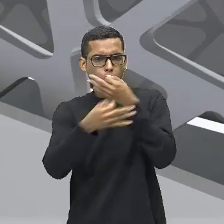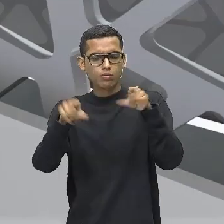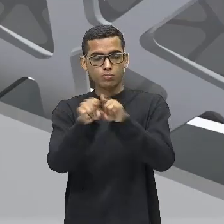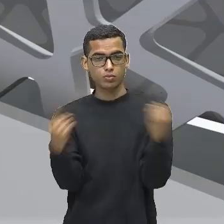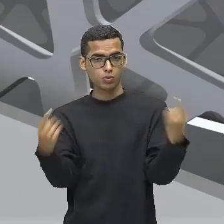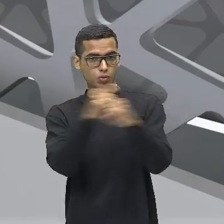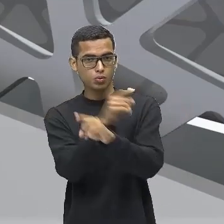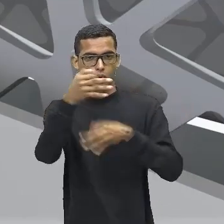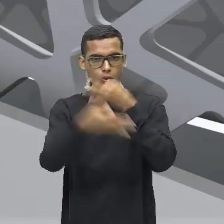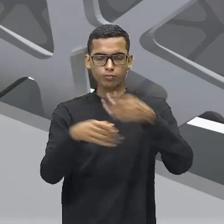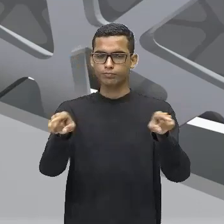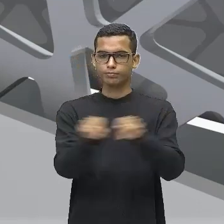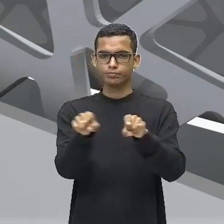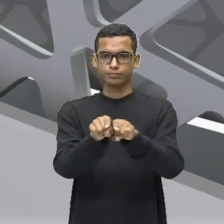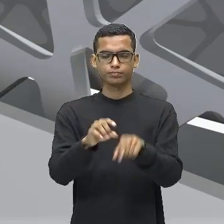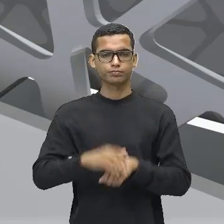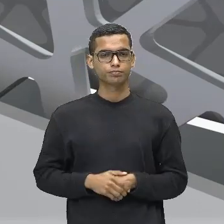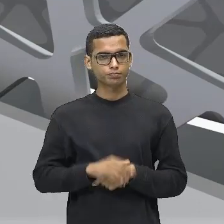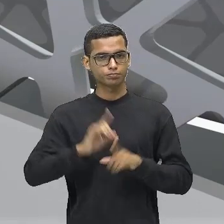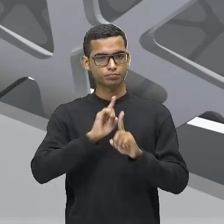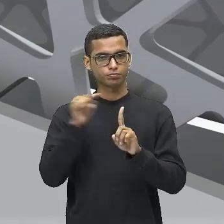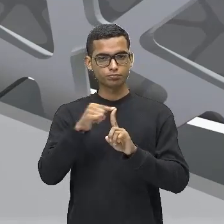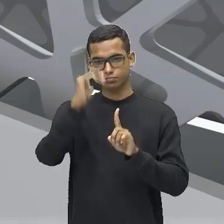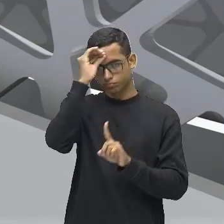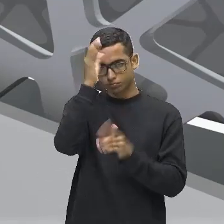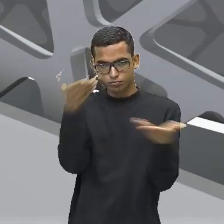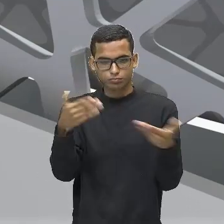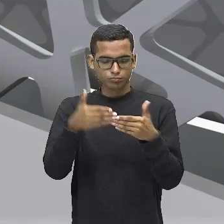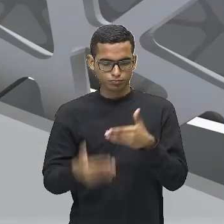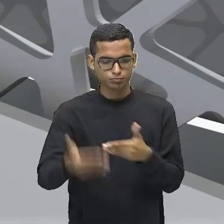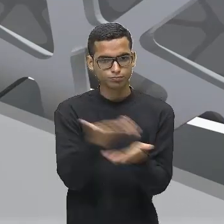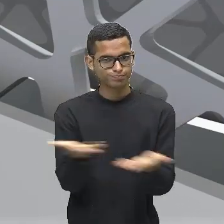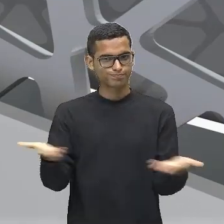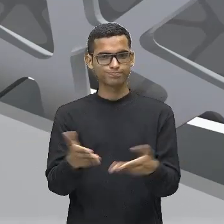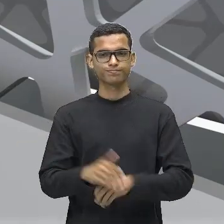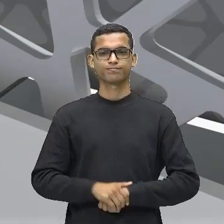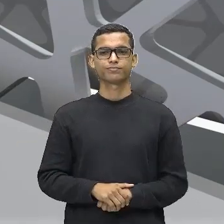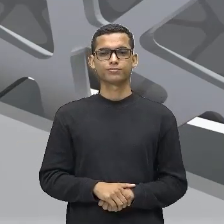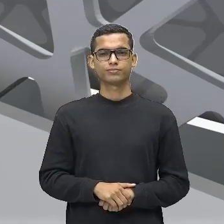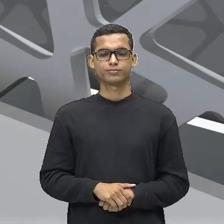contra-argumentos. Ok? Então, esse é o nosso objeto de conhecimento e vamos à nossa aula.